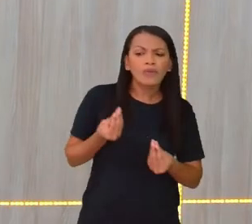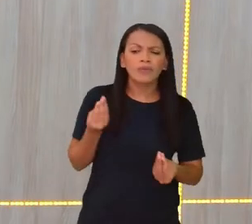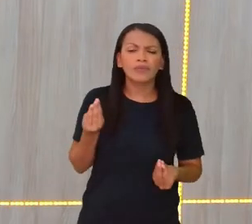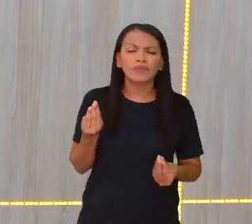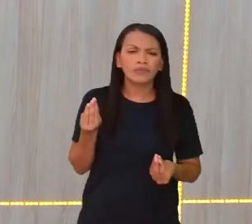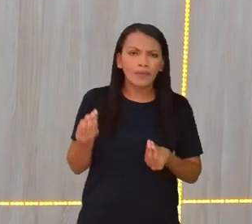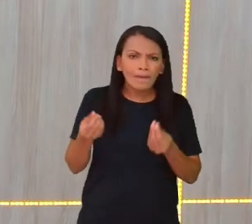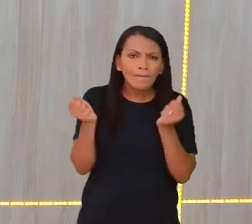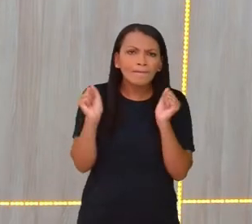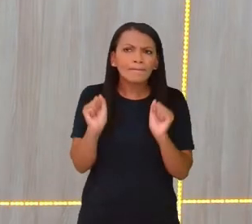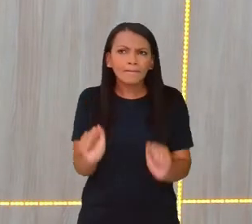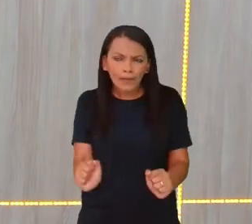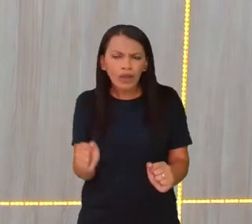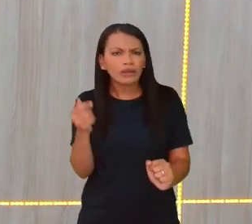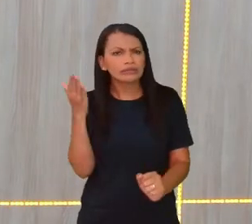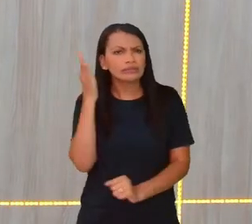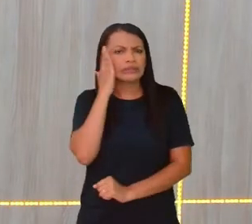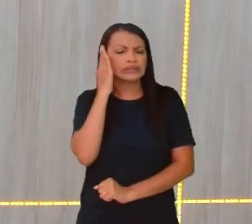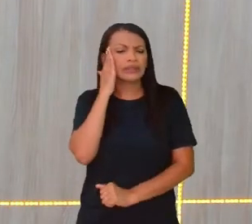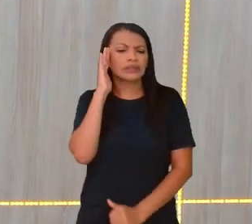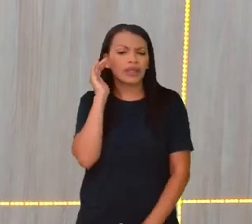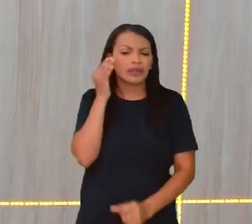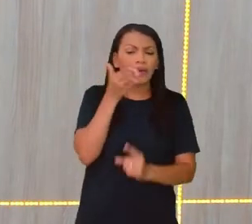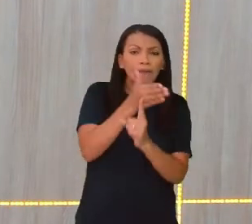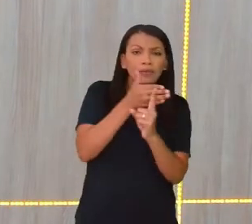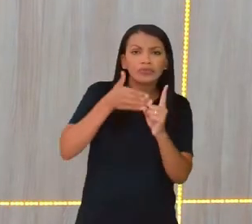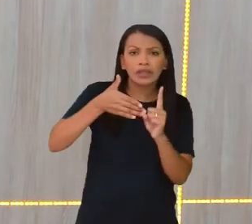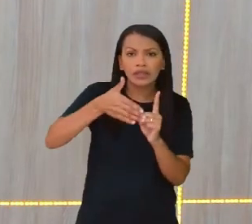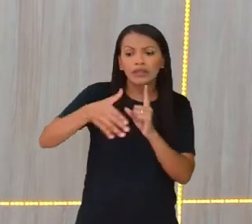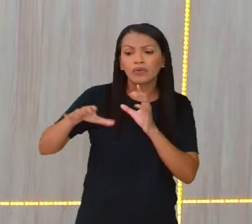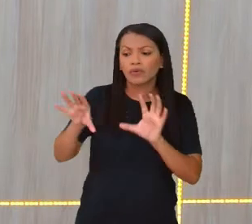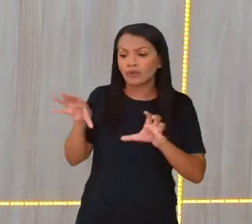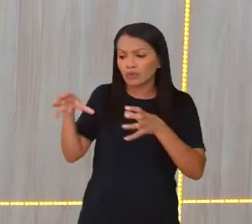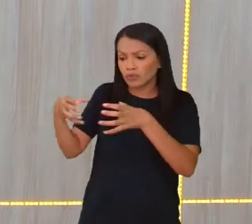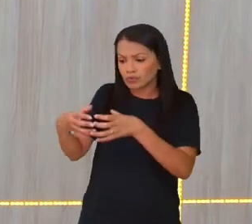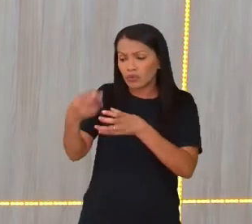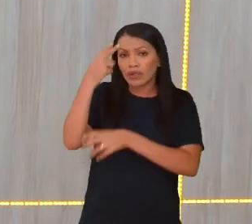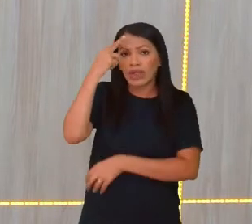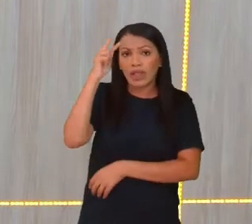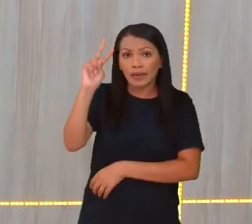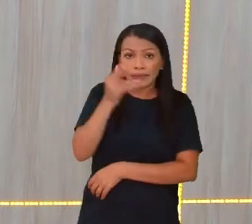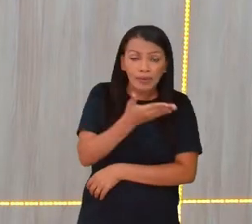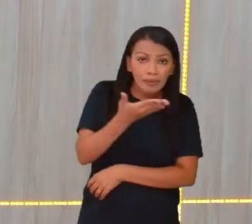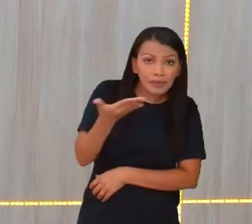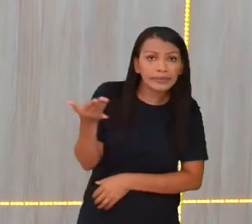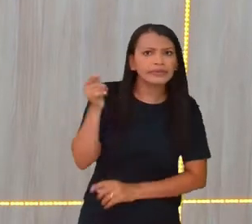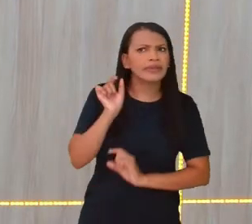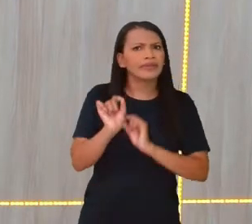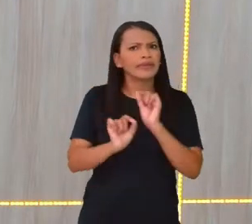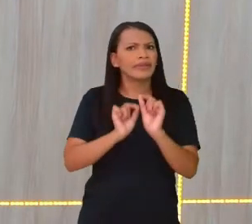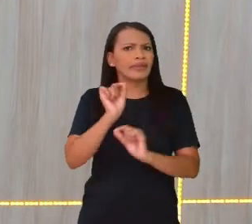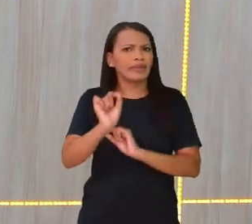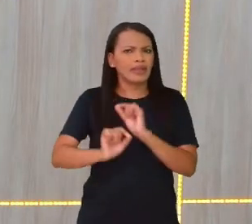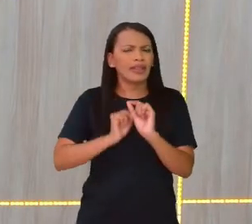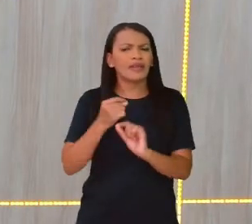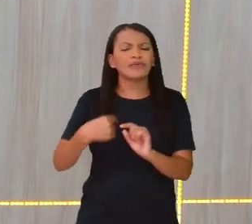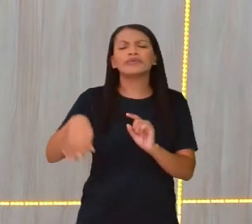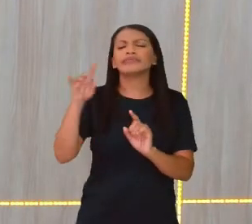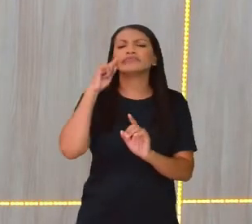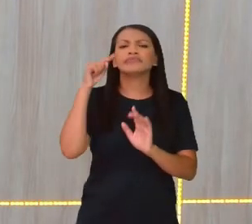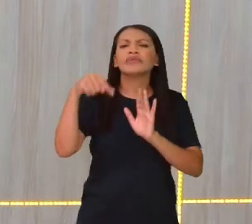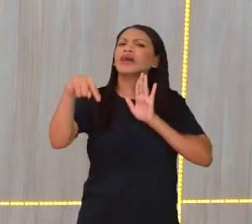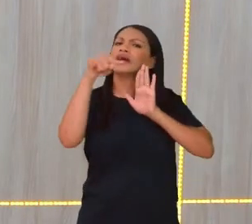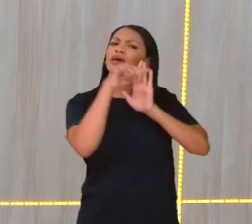definir essas modalidades, né? Esse conjunto aí de modalidades. Lembrando para vocês que essas